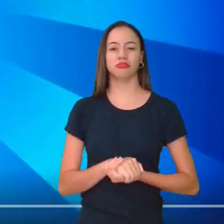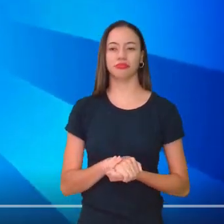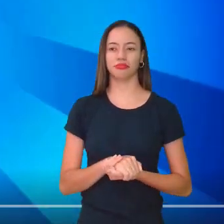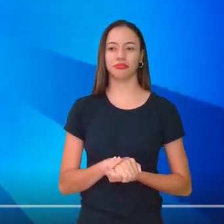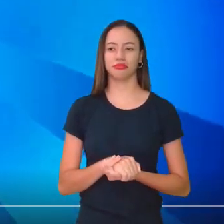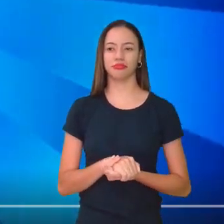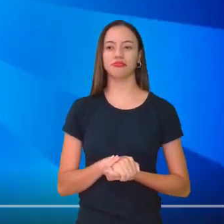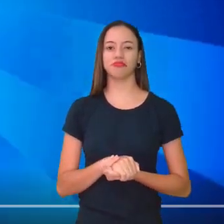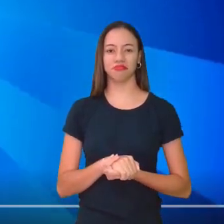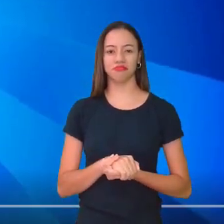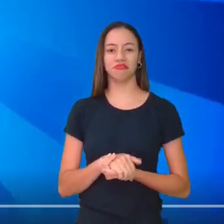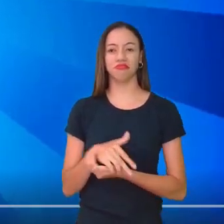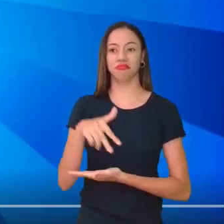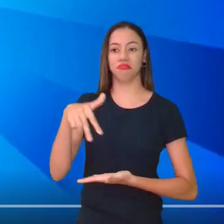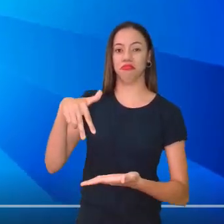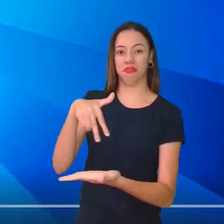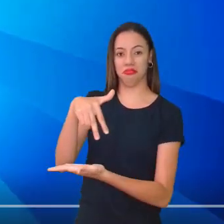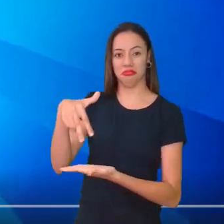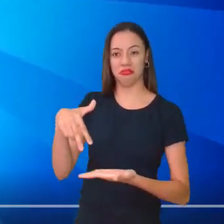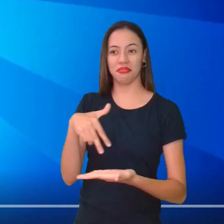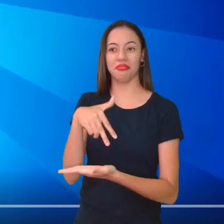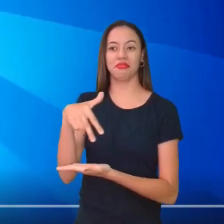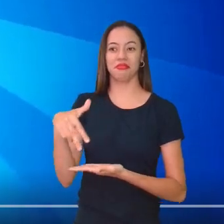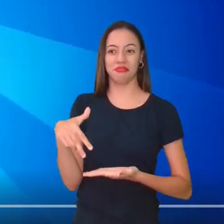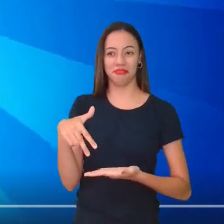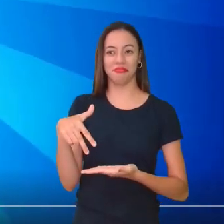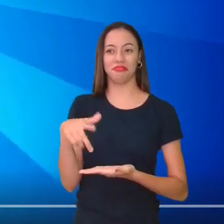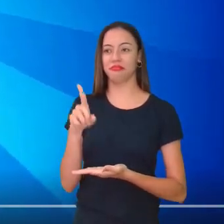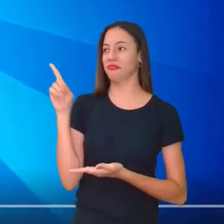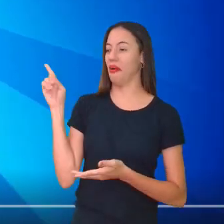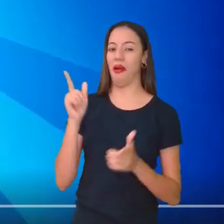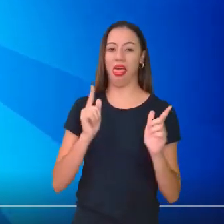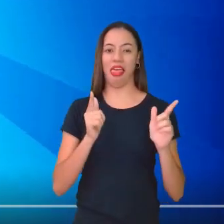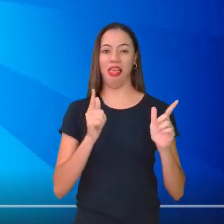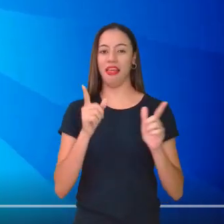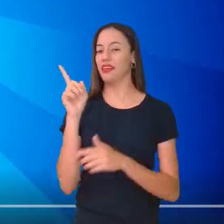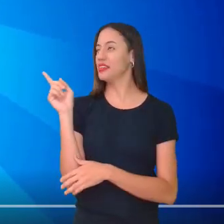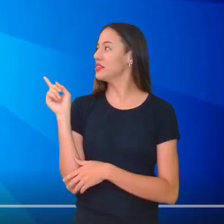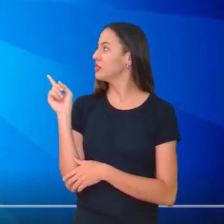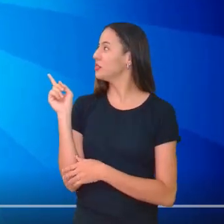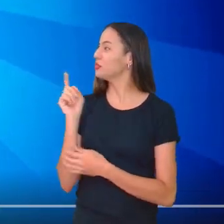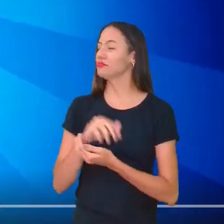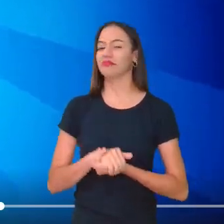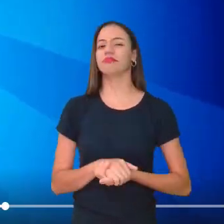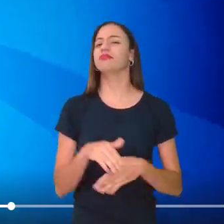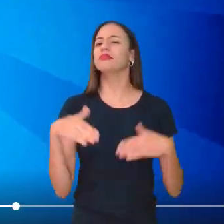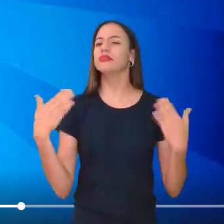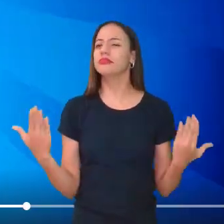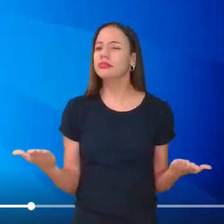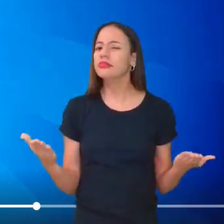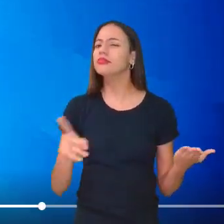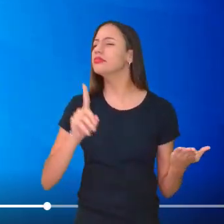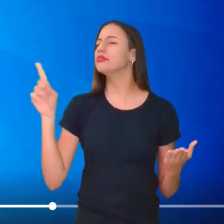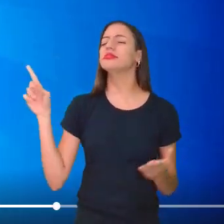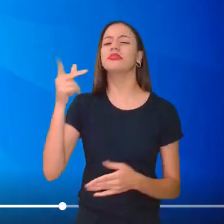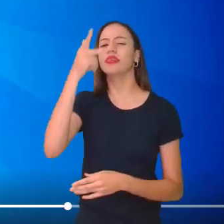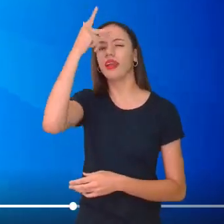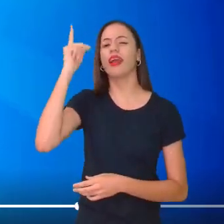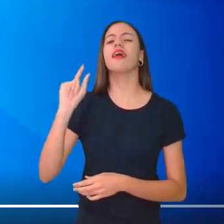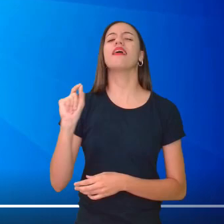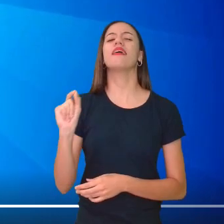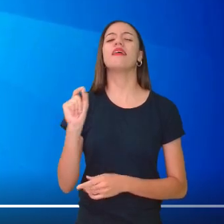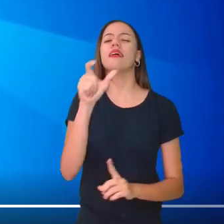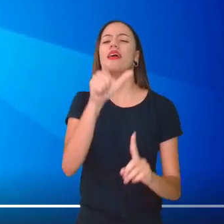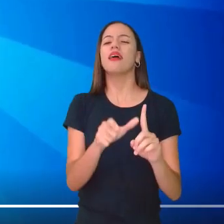todo faceiro, todo tirador de onda. E aí, ó, quem é esse